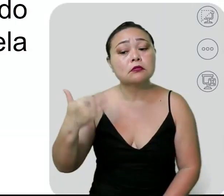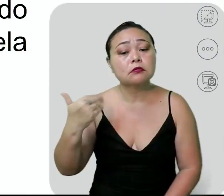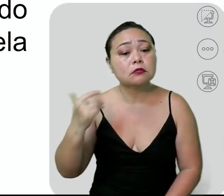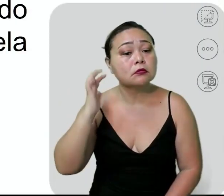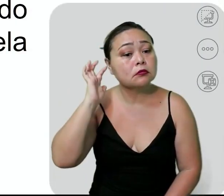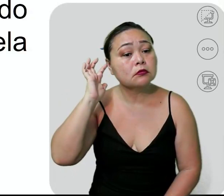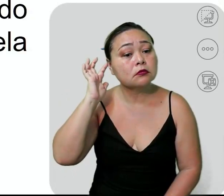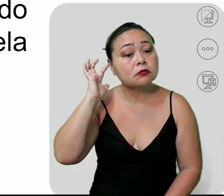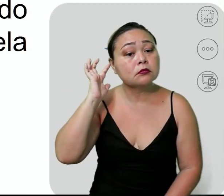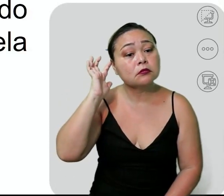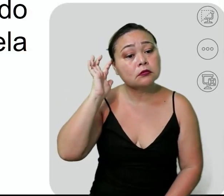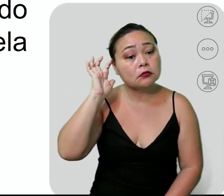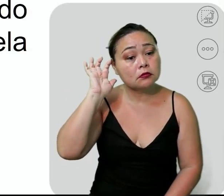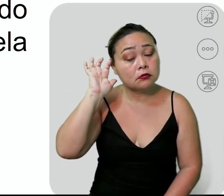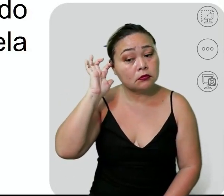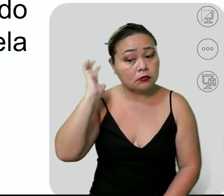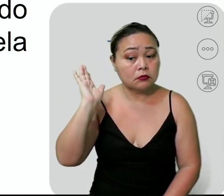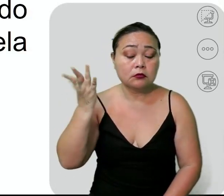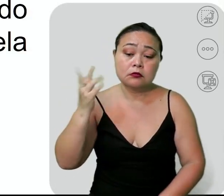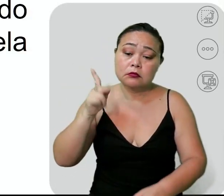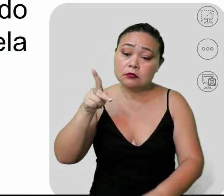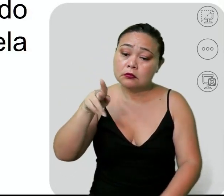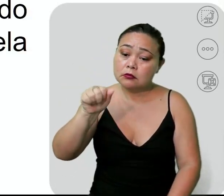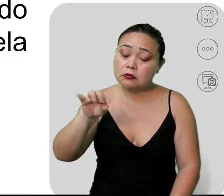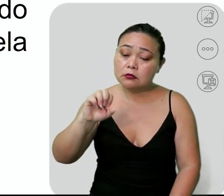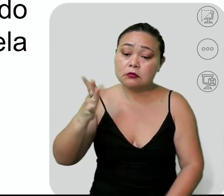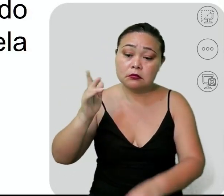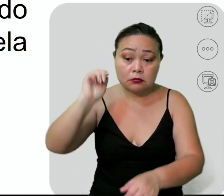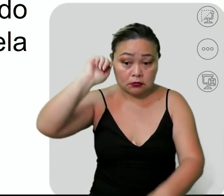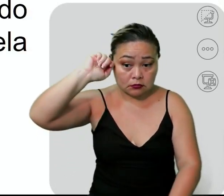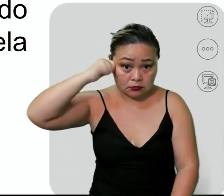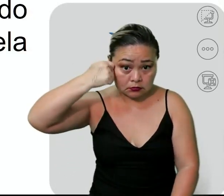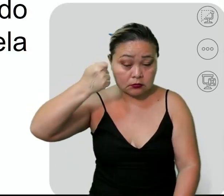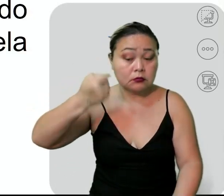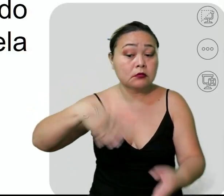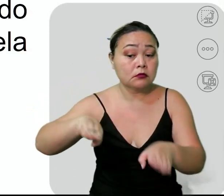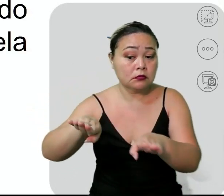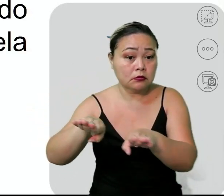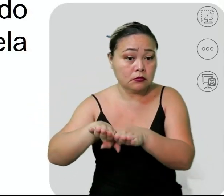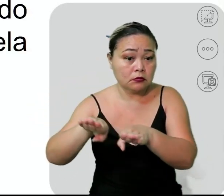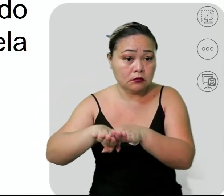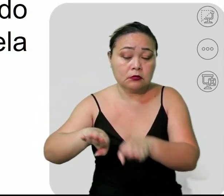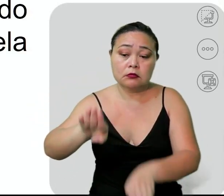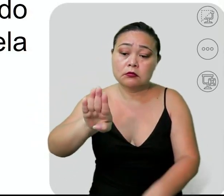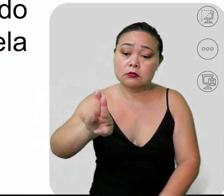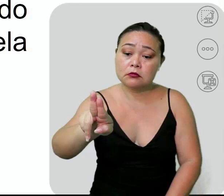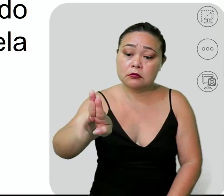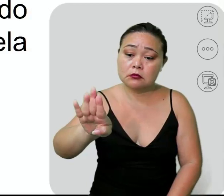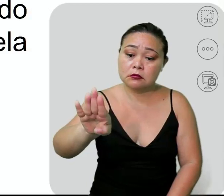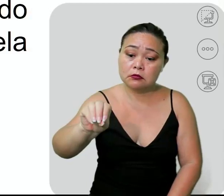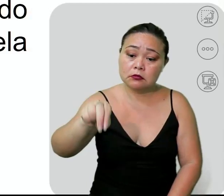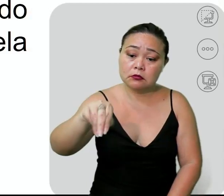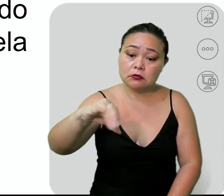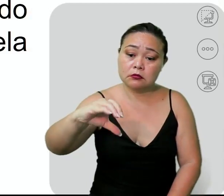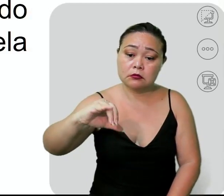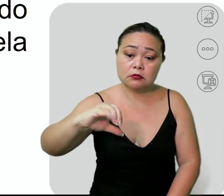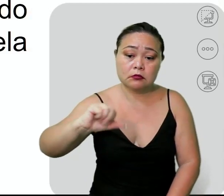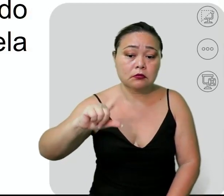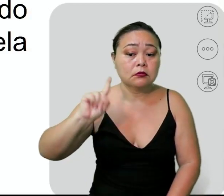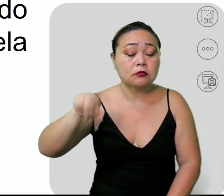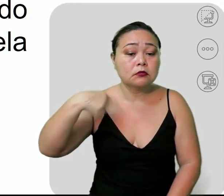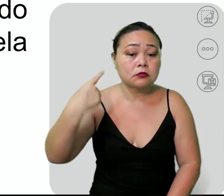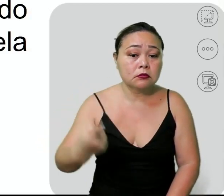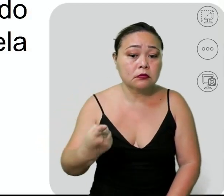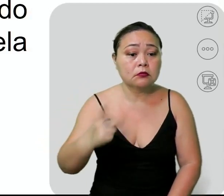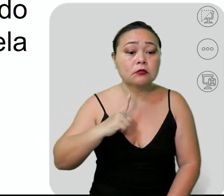avançamos, a peste negra, que também se chamou de peste bubônica, ela era